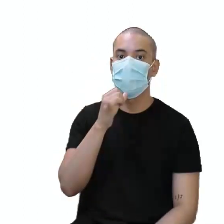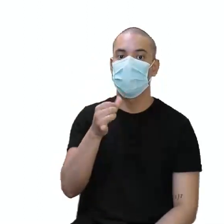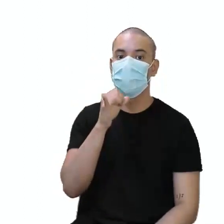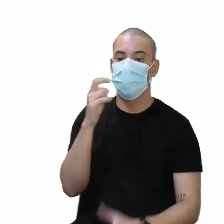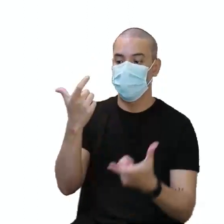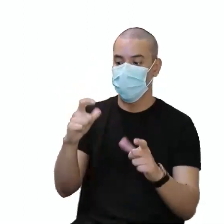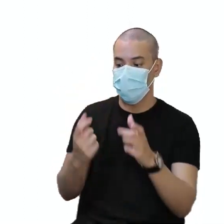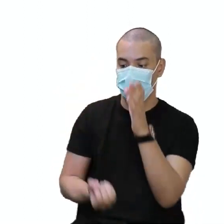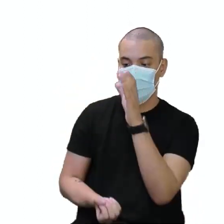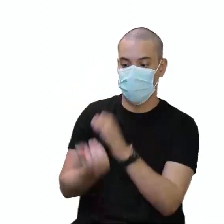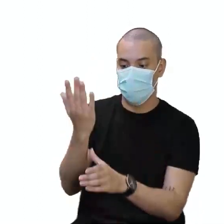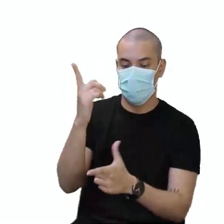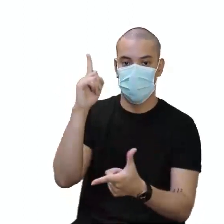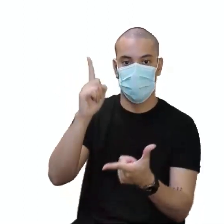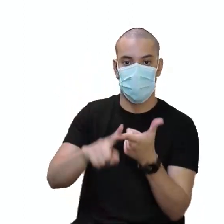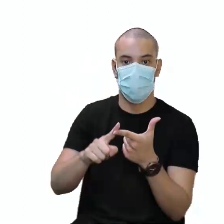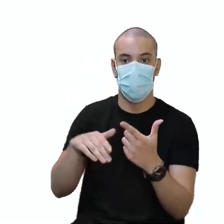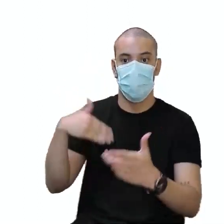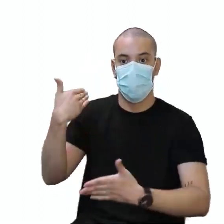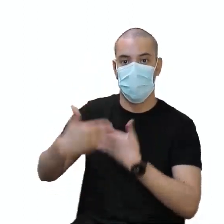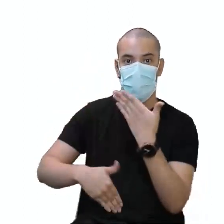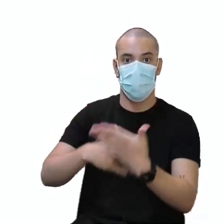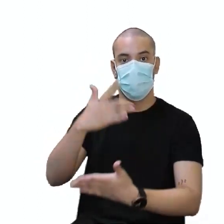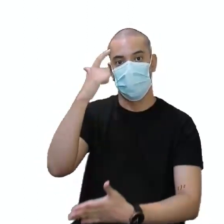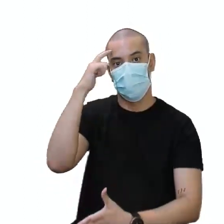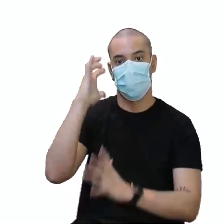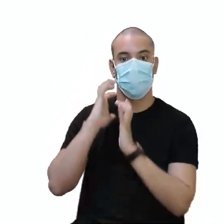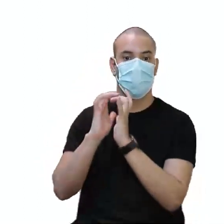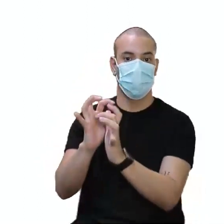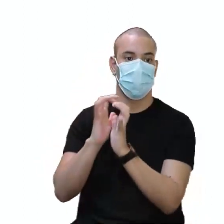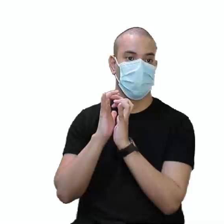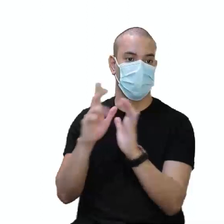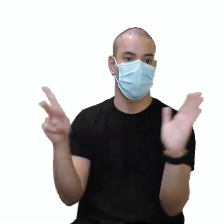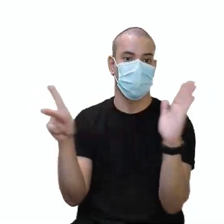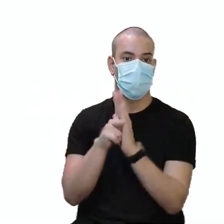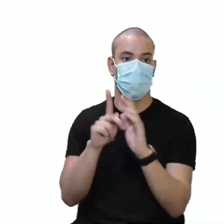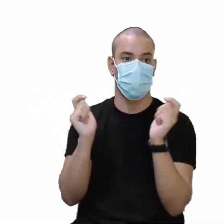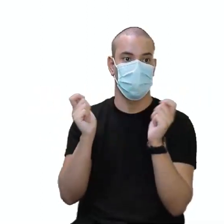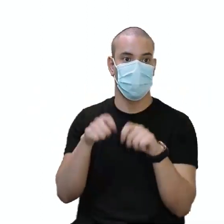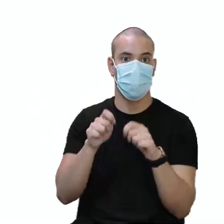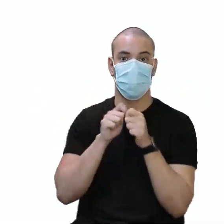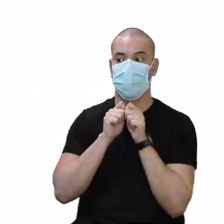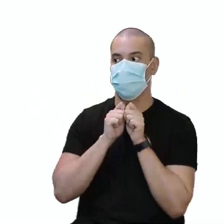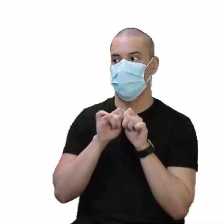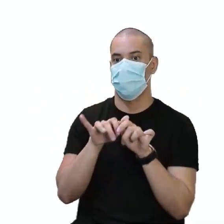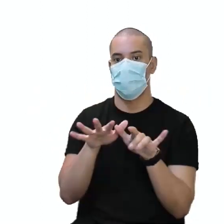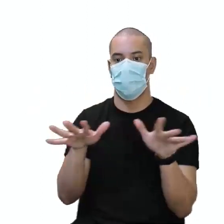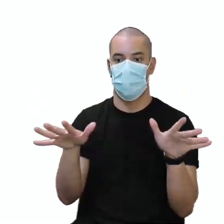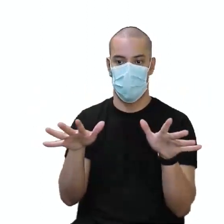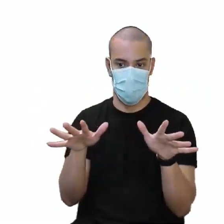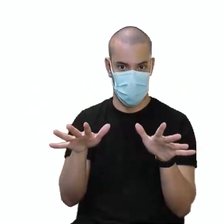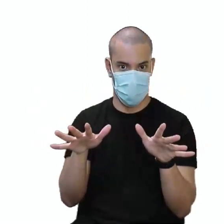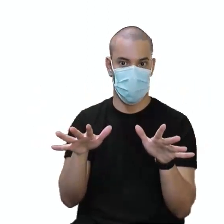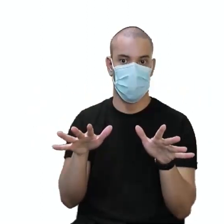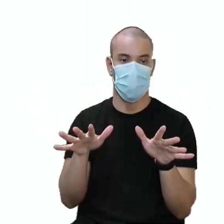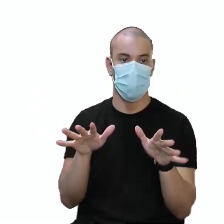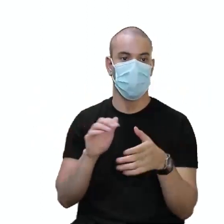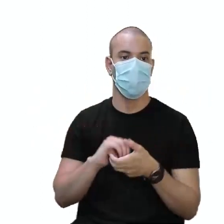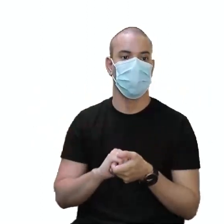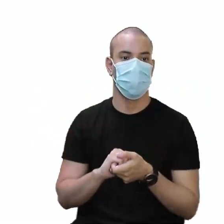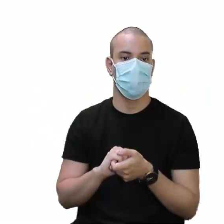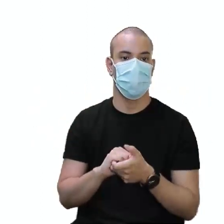energia, o processo metabólico que vai gerar essa energia, que vai passar por toda essa